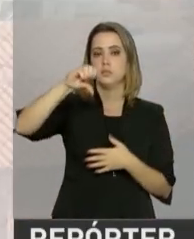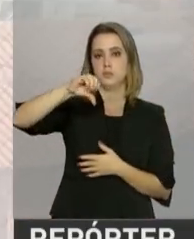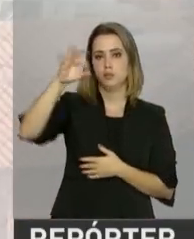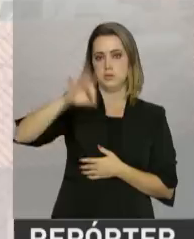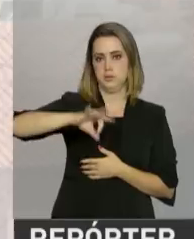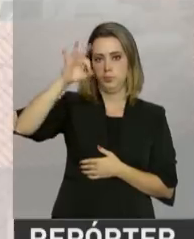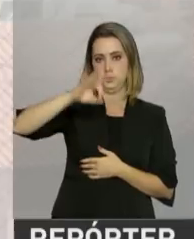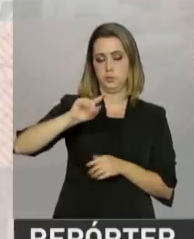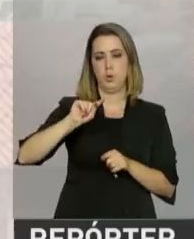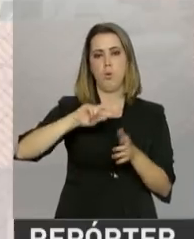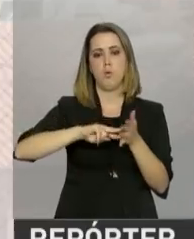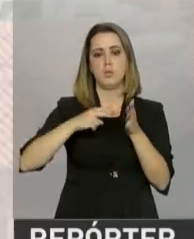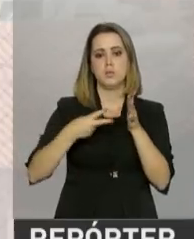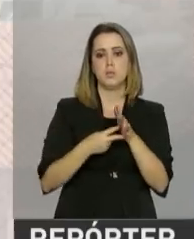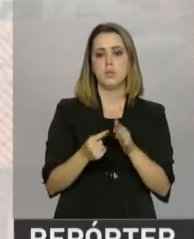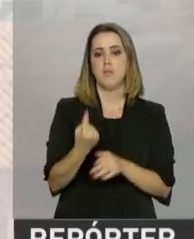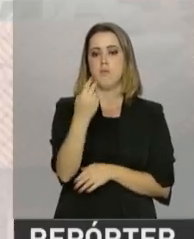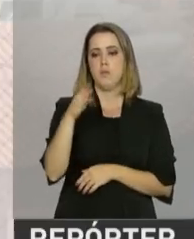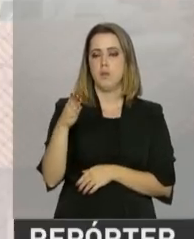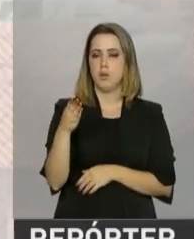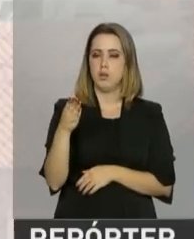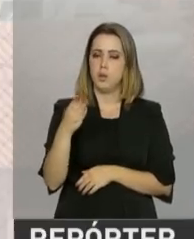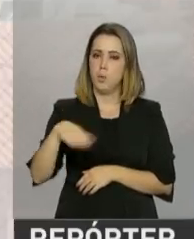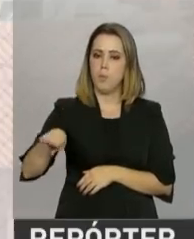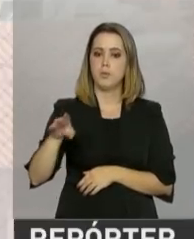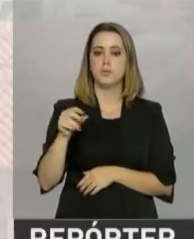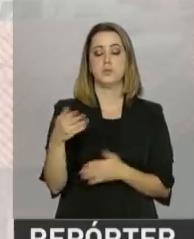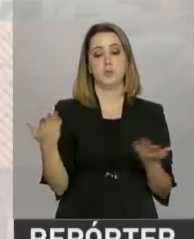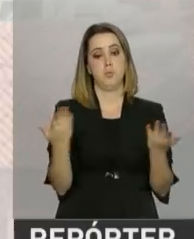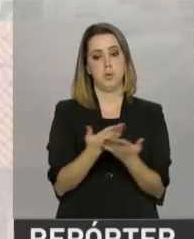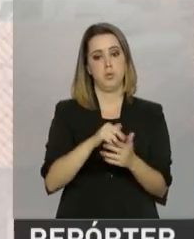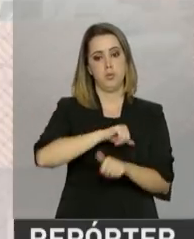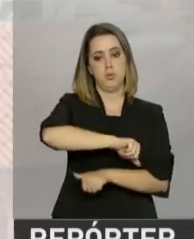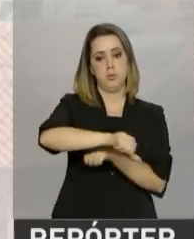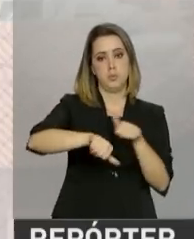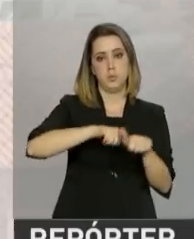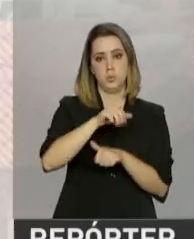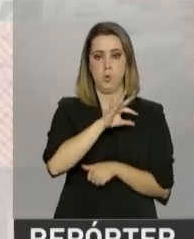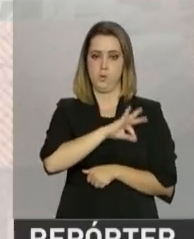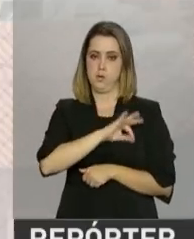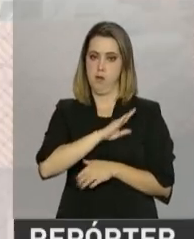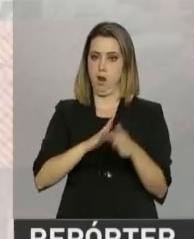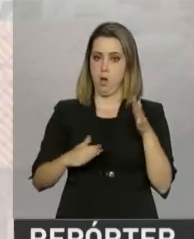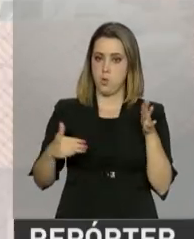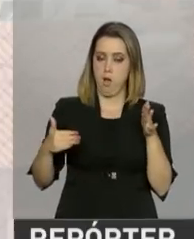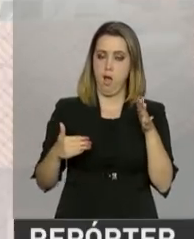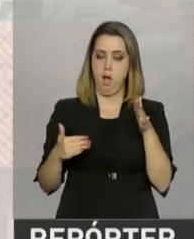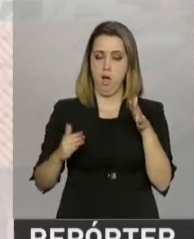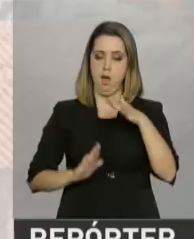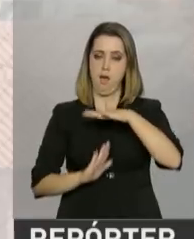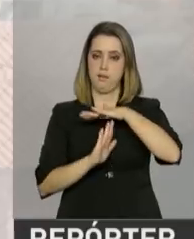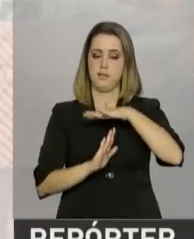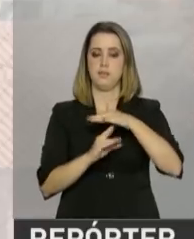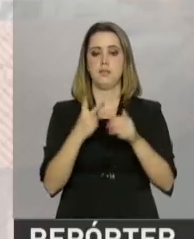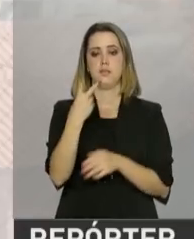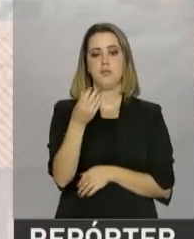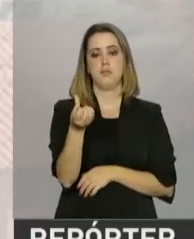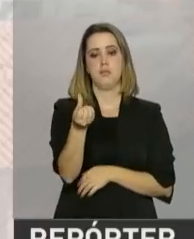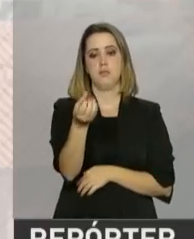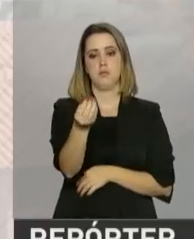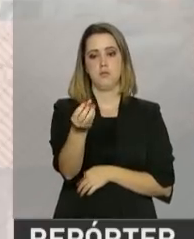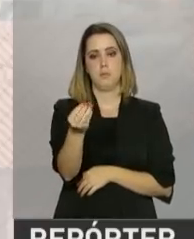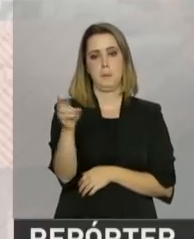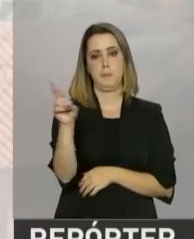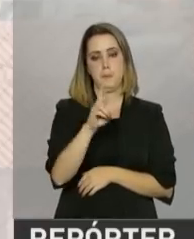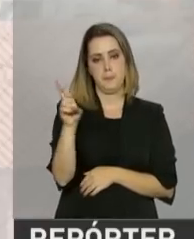7,69%. Com isso, a faixa 1,5 passará a ter um limite de R$ 2.350 para R$ 2.600 por mês de